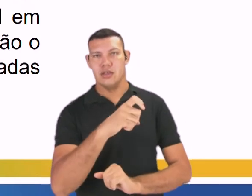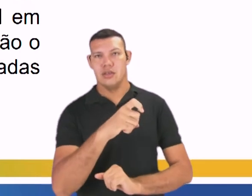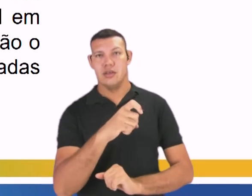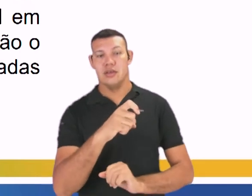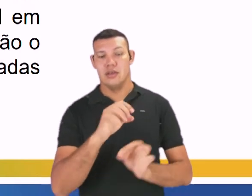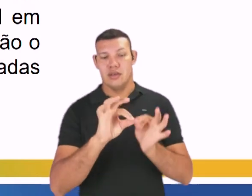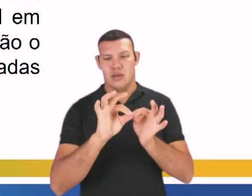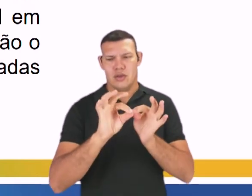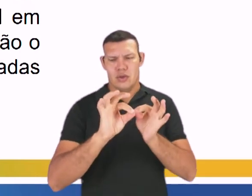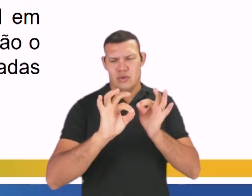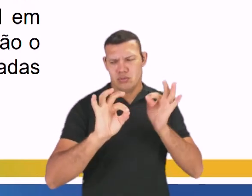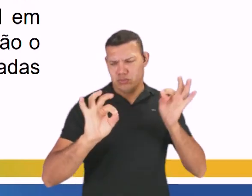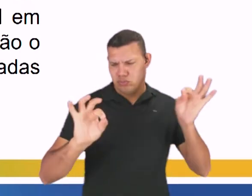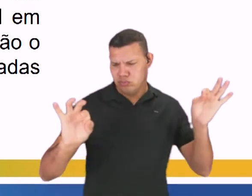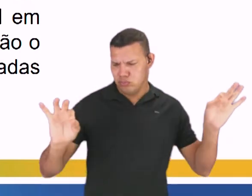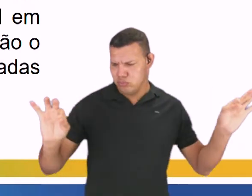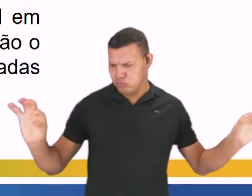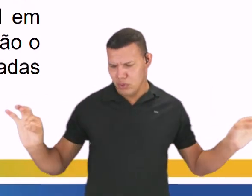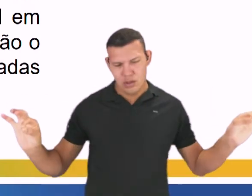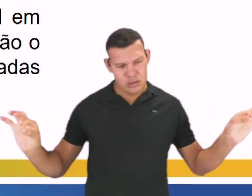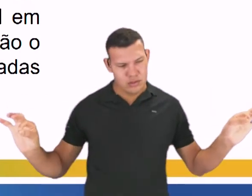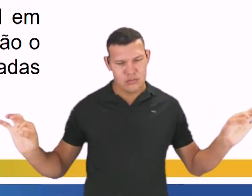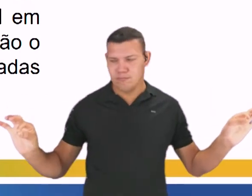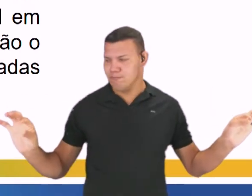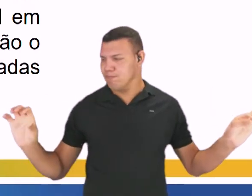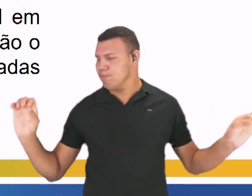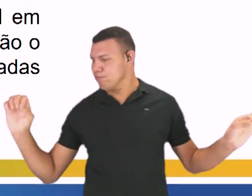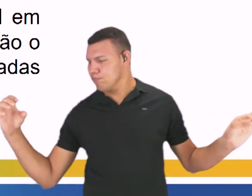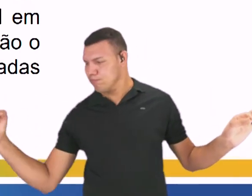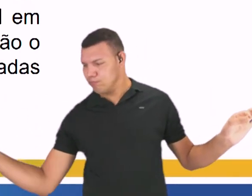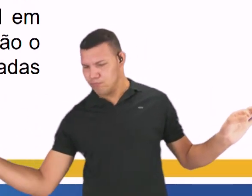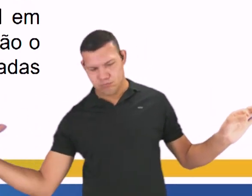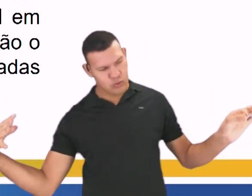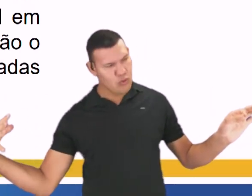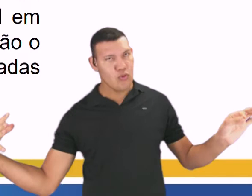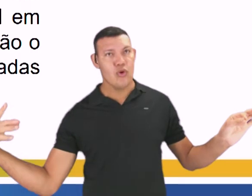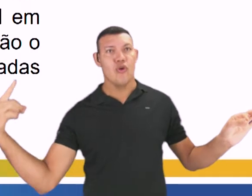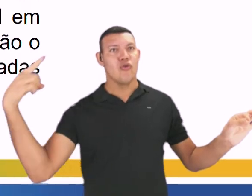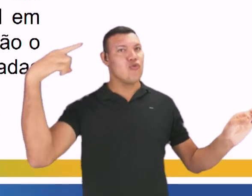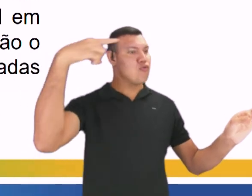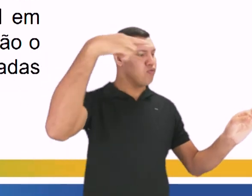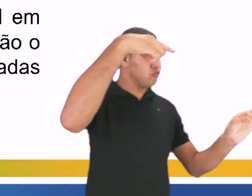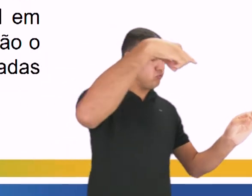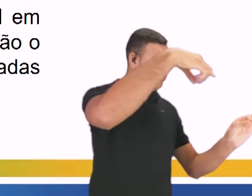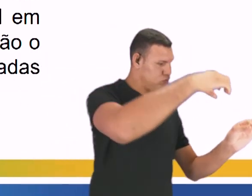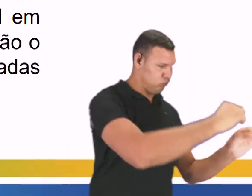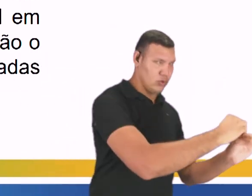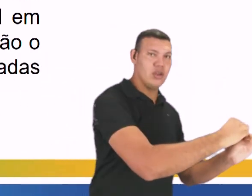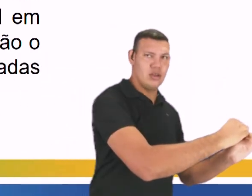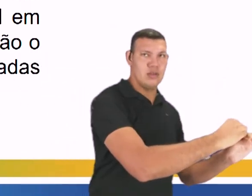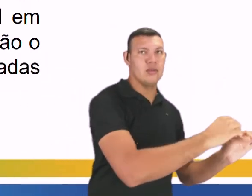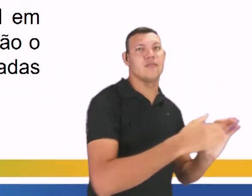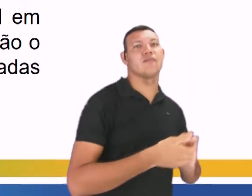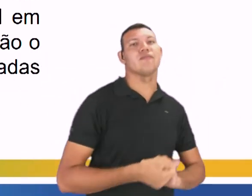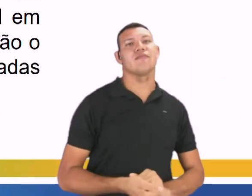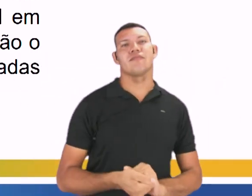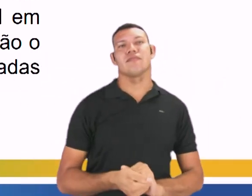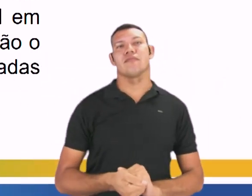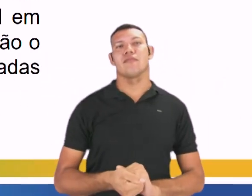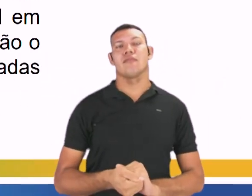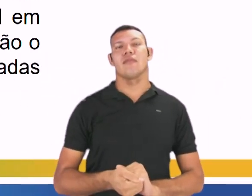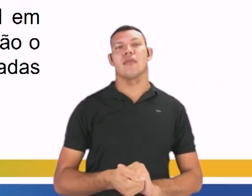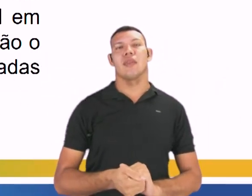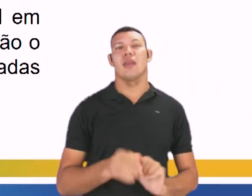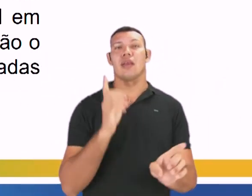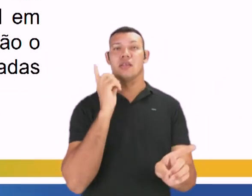do projétil em relação ao canhão e y a distância vertical do projétil em relação ao canhão, determine a